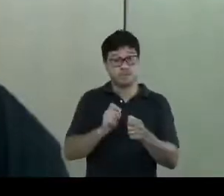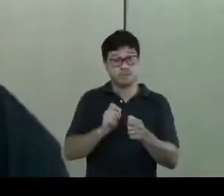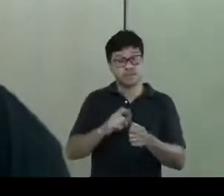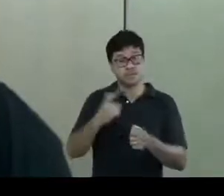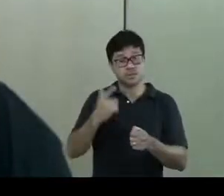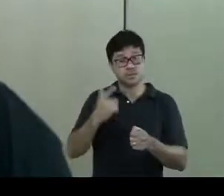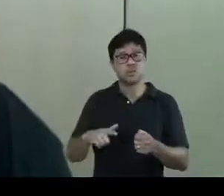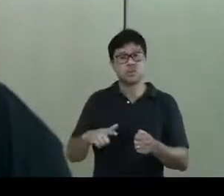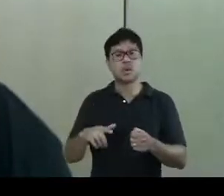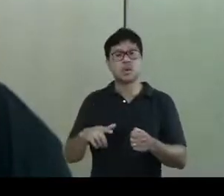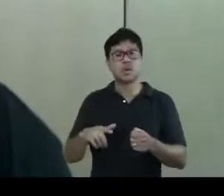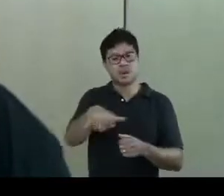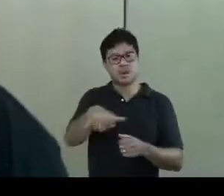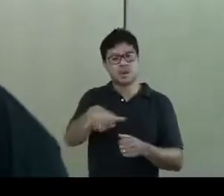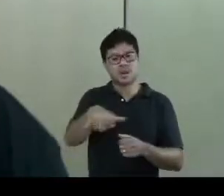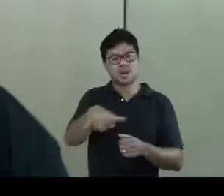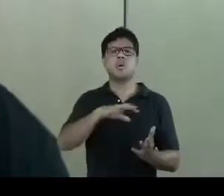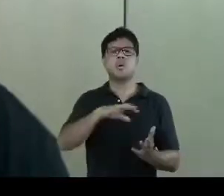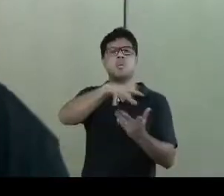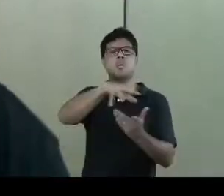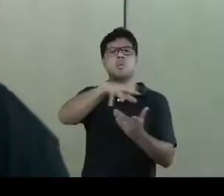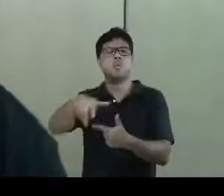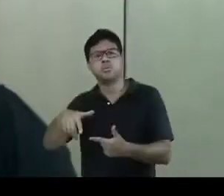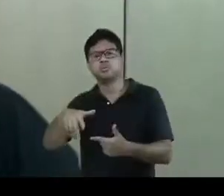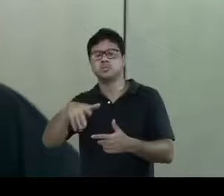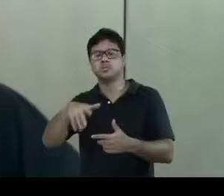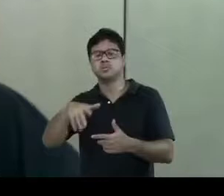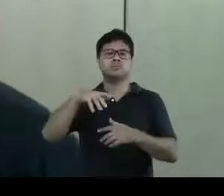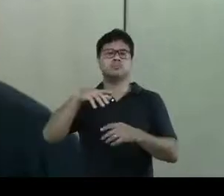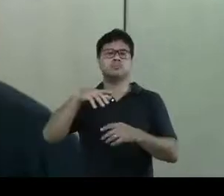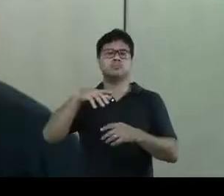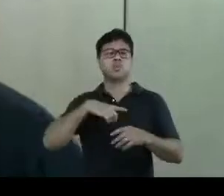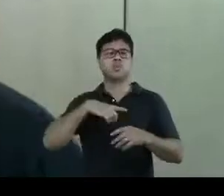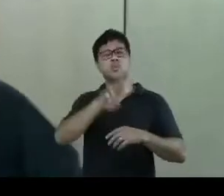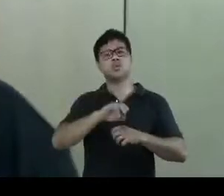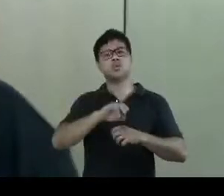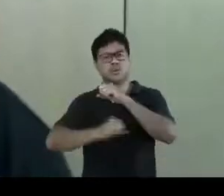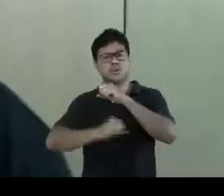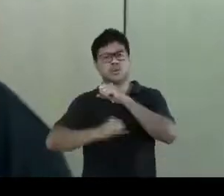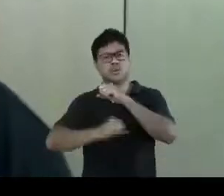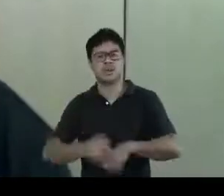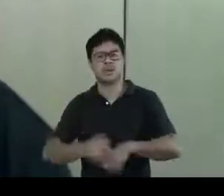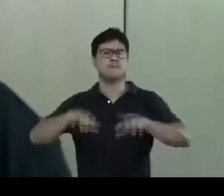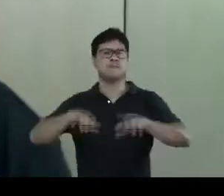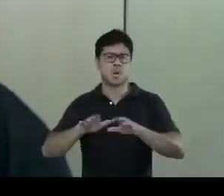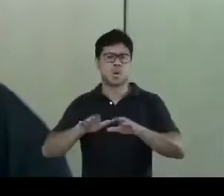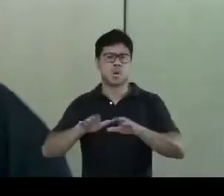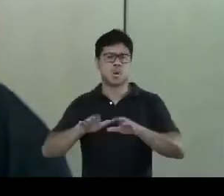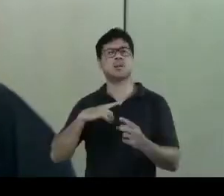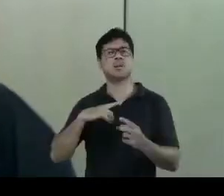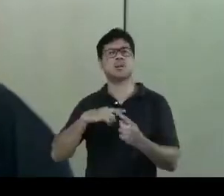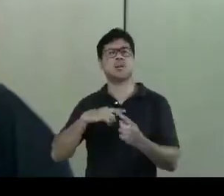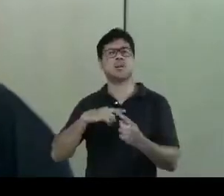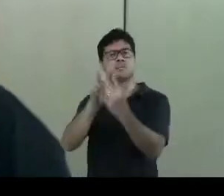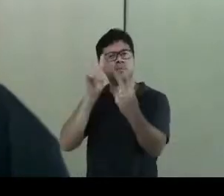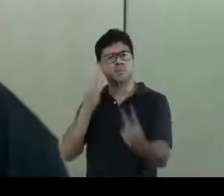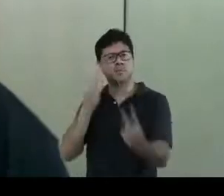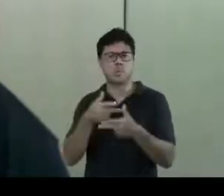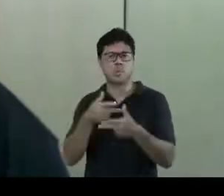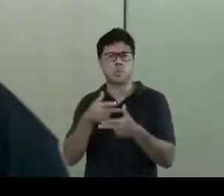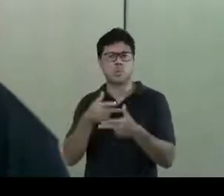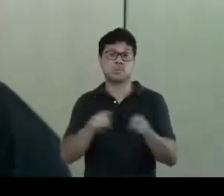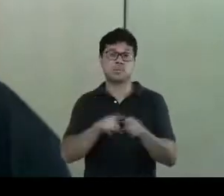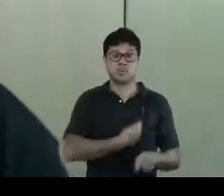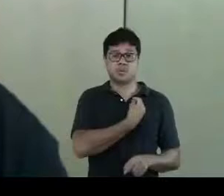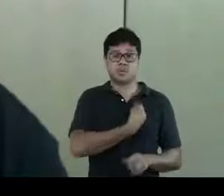realizar em face de um mundo cada vez mais digitalizado, de um mundo cada vez mais digitizado, né, e de uma